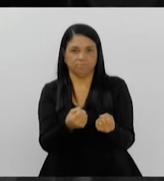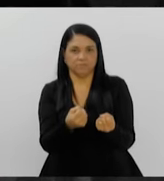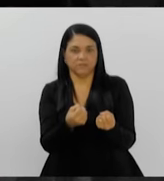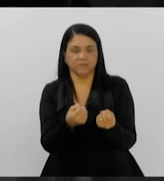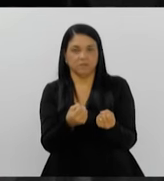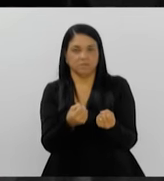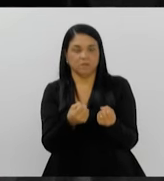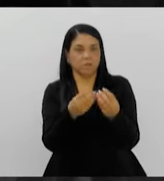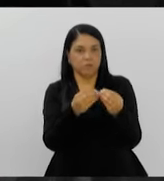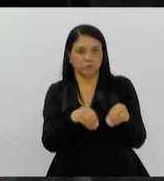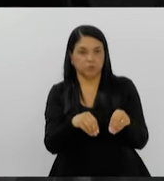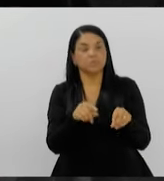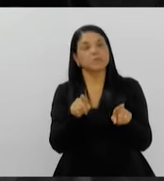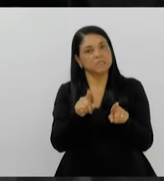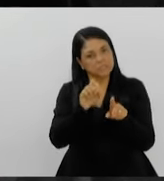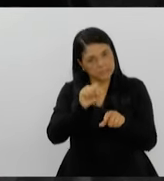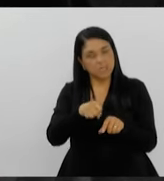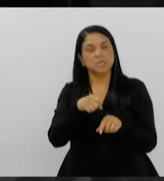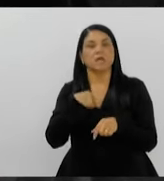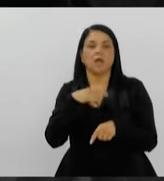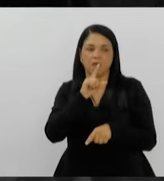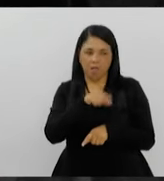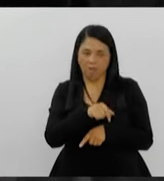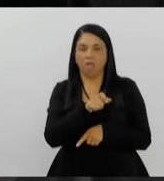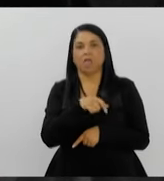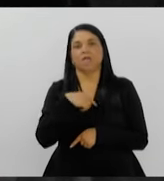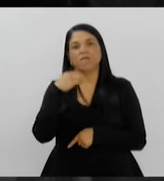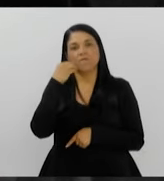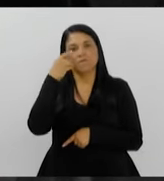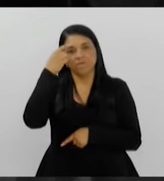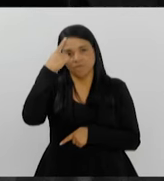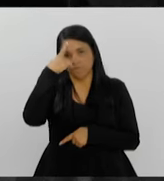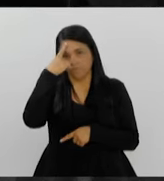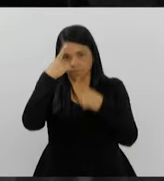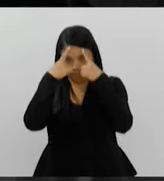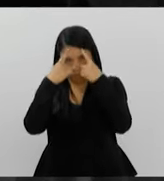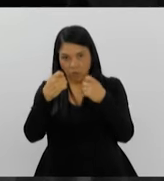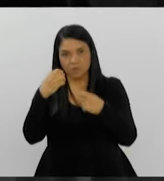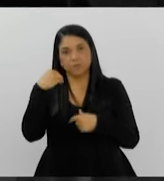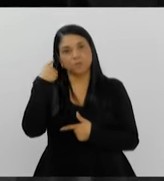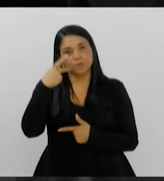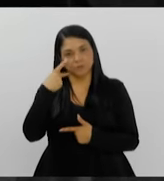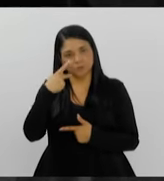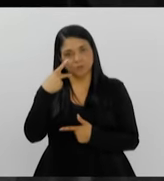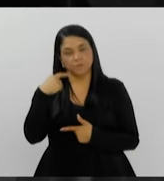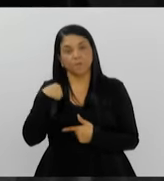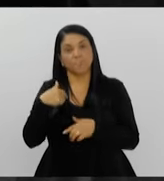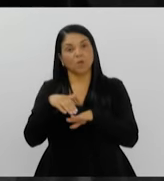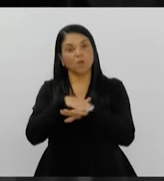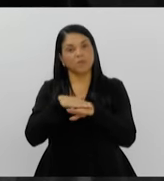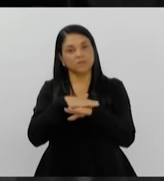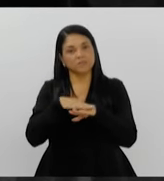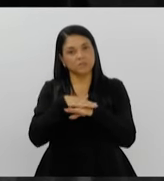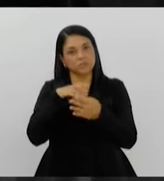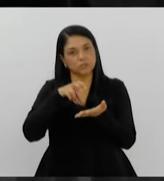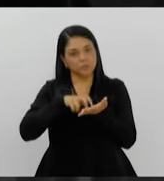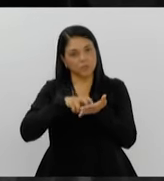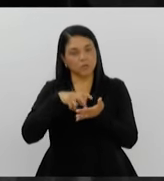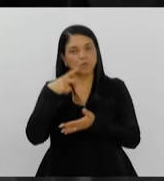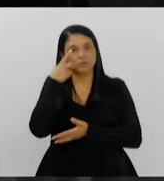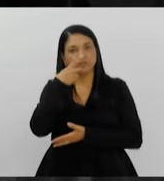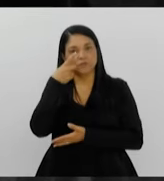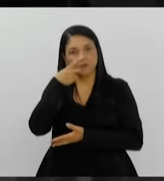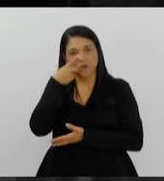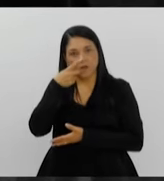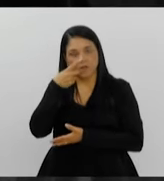sim é violência política Senor Presidente eu conversei mais cedo com os advogados do